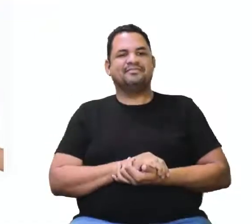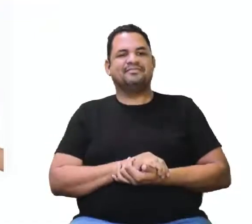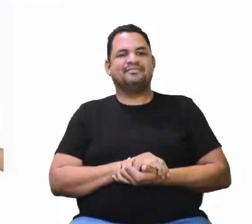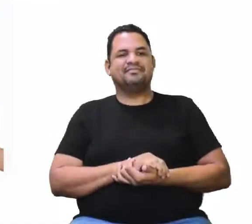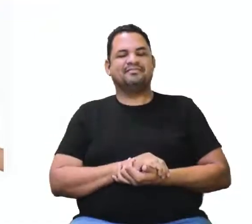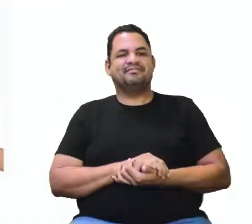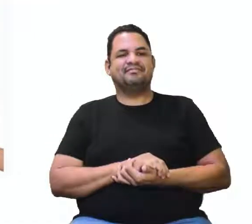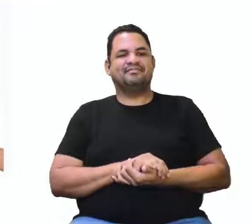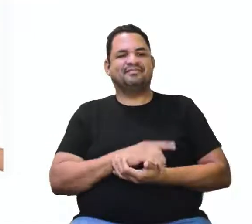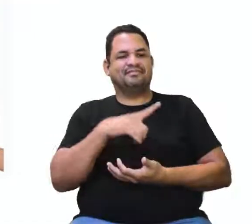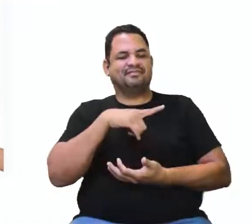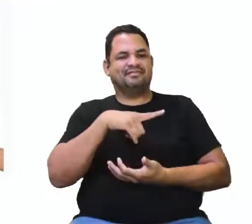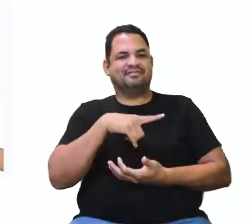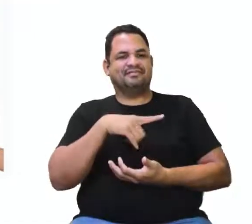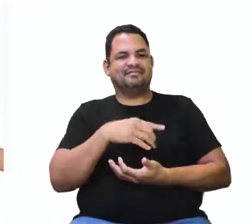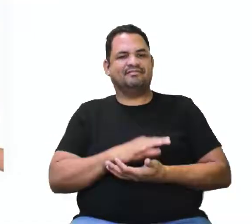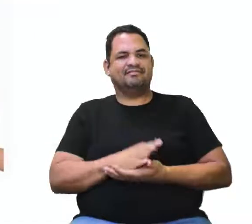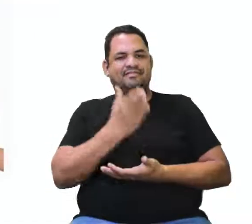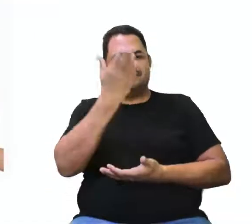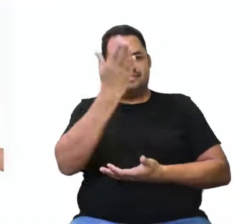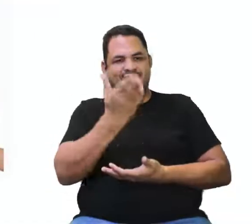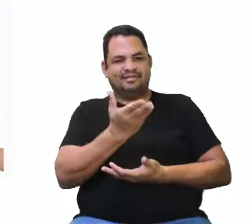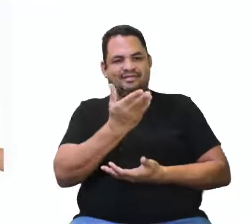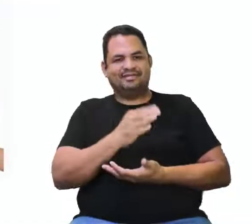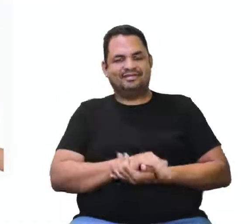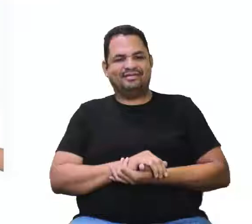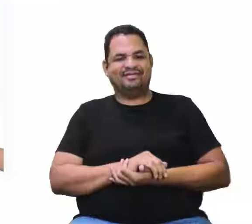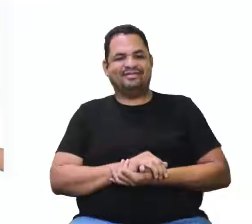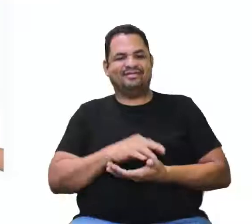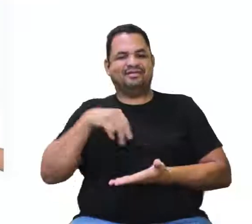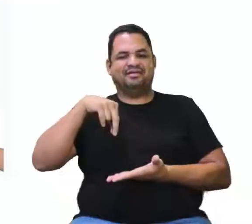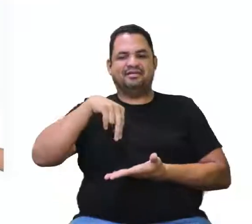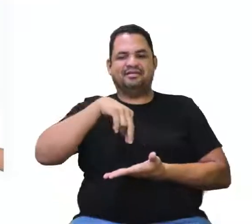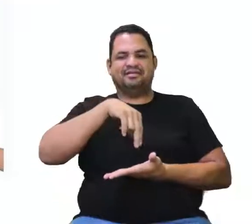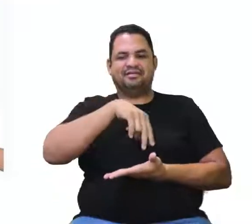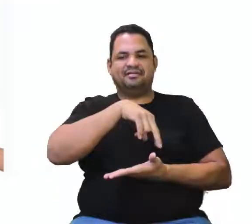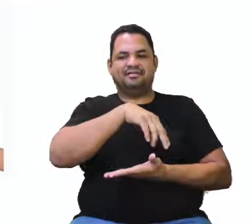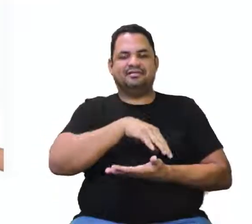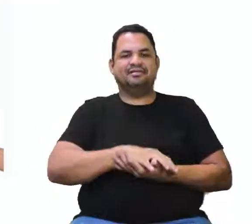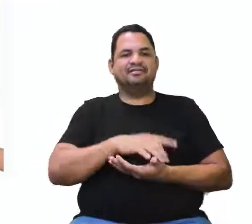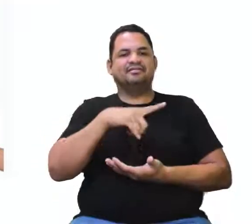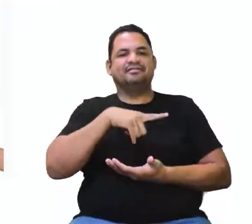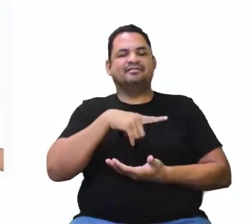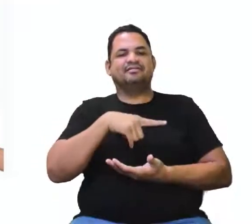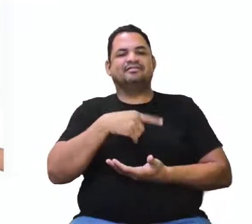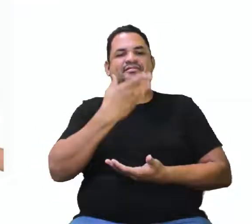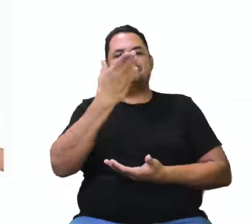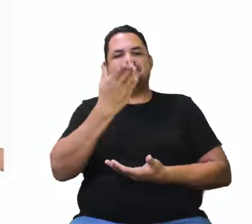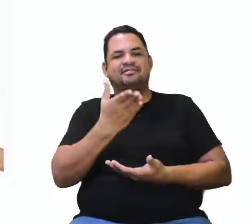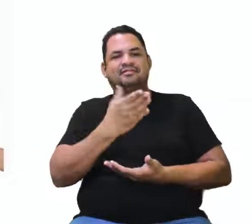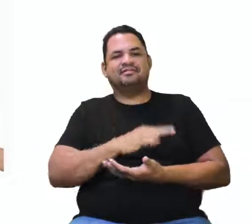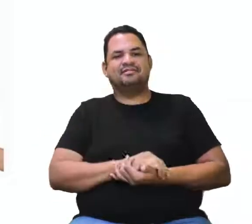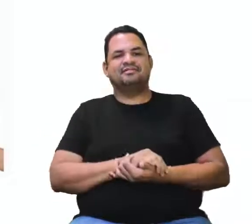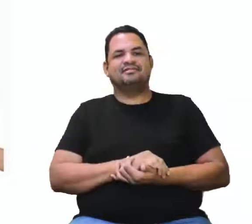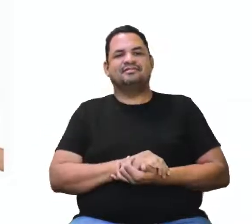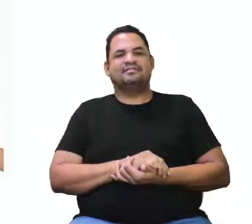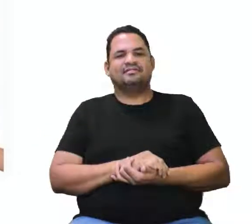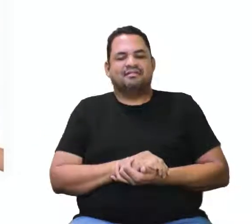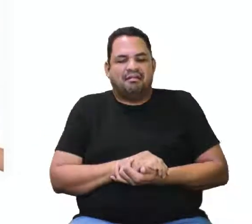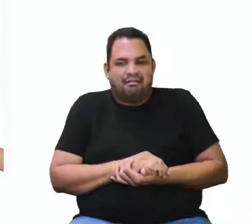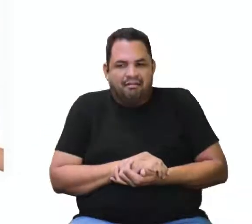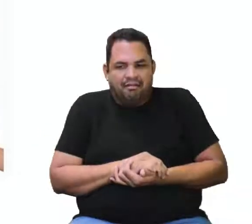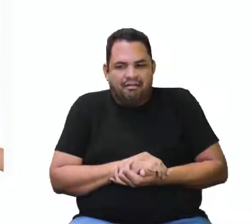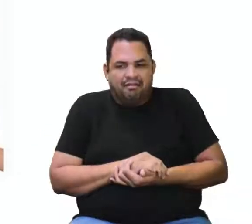patinho. Será que eu tenho jovens que andam dessa forma aqui? Ou aquele que anda curvado, né?